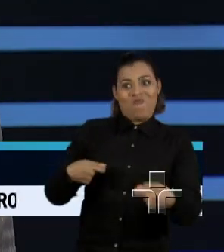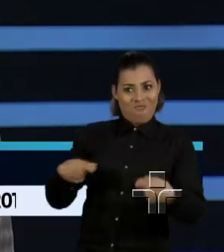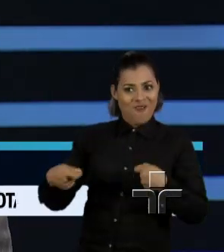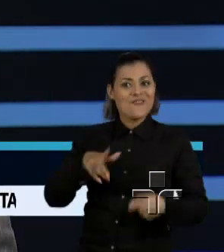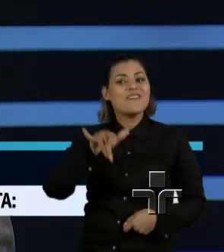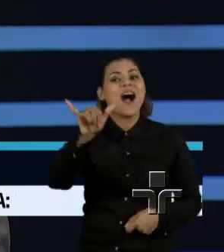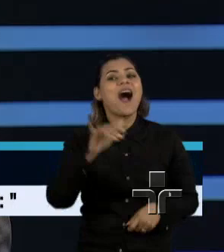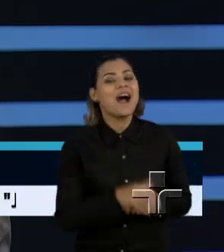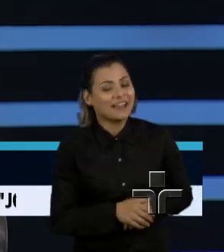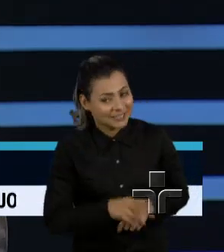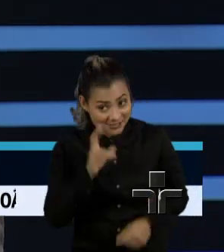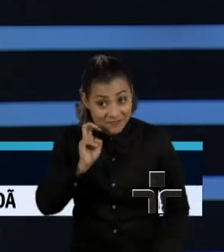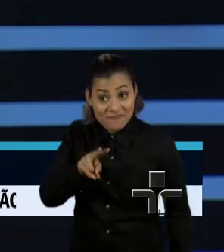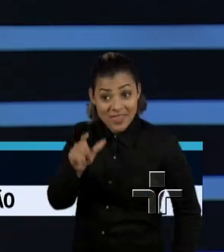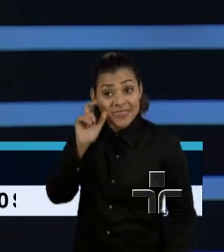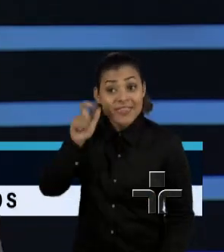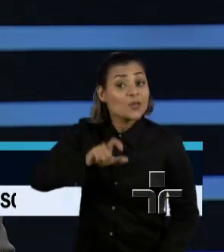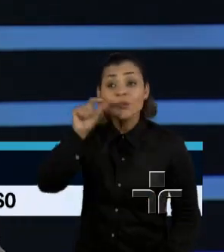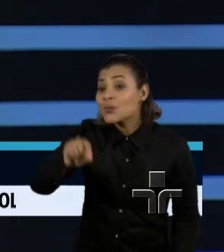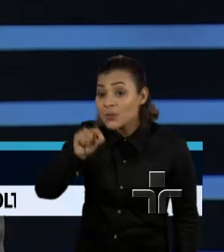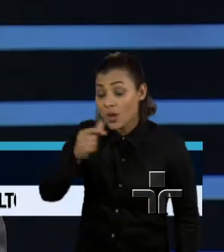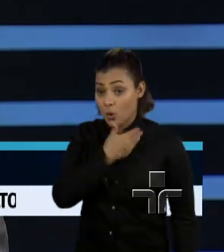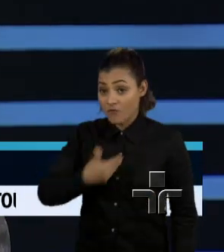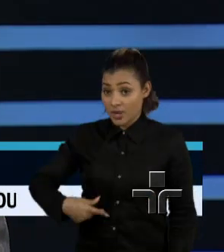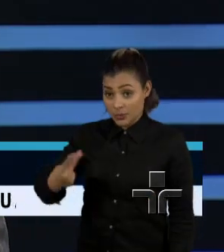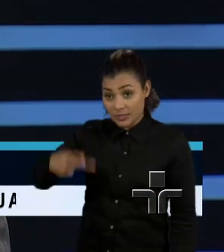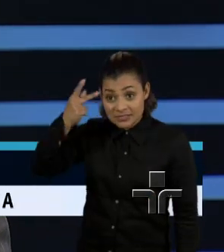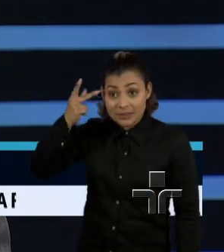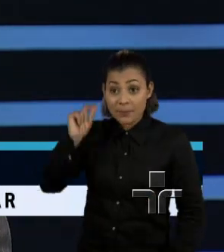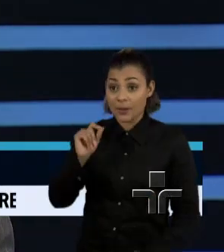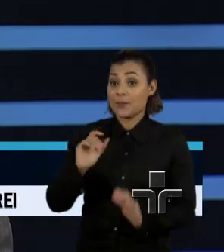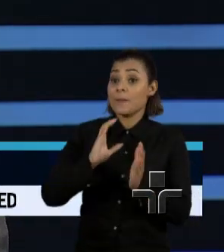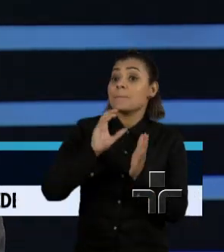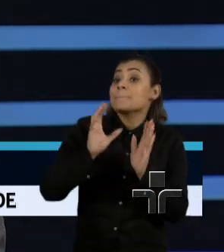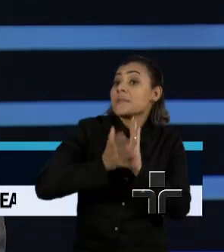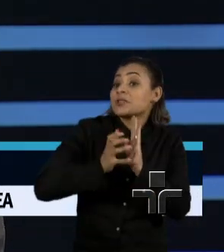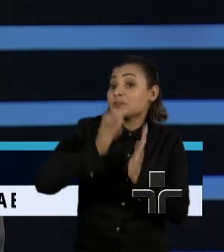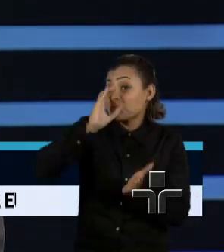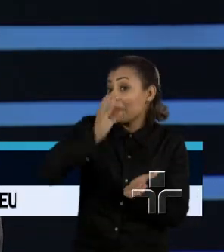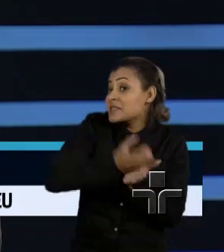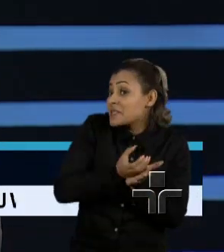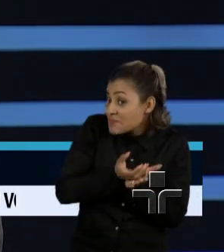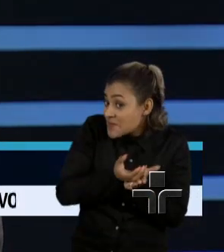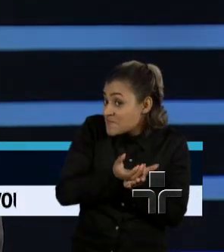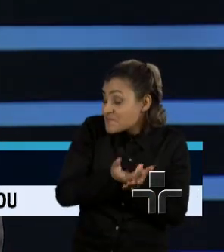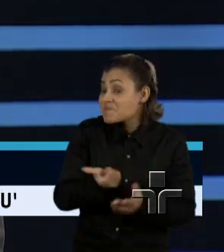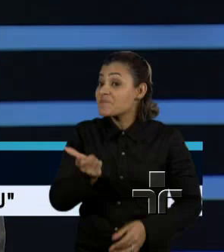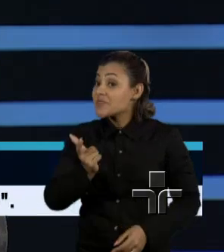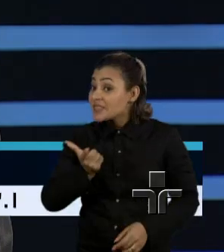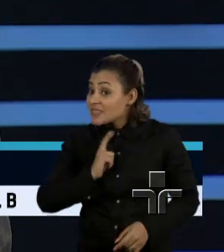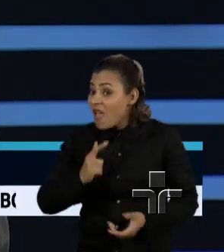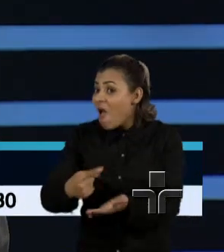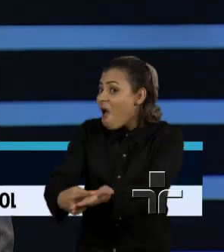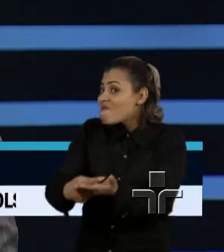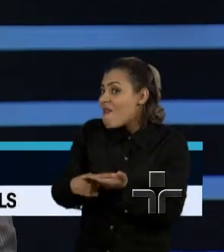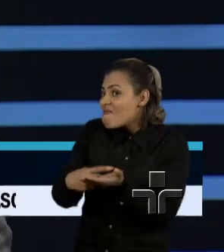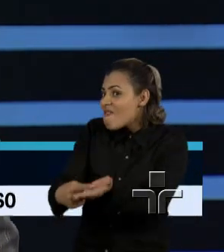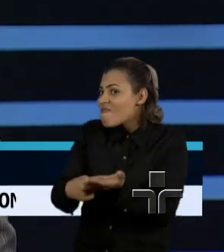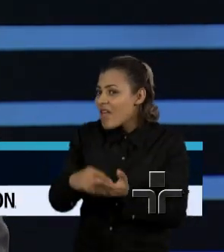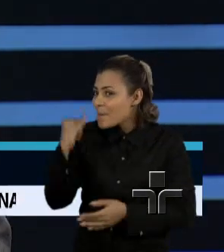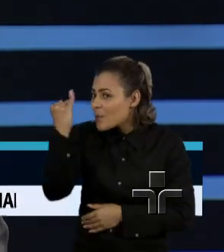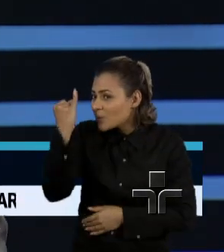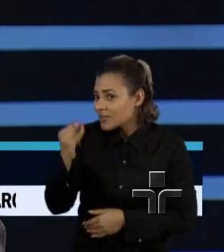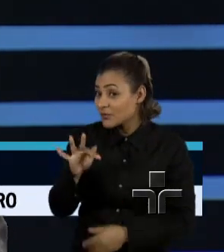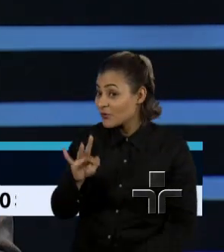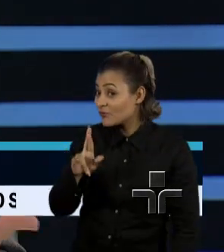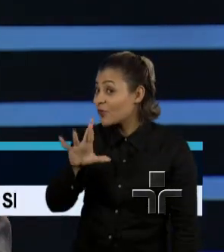Você vê que é interessante, né? O governador de São Paulo, PSDB... ter um articulador